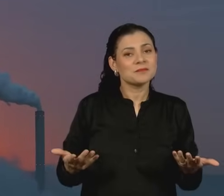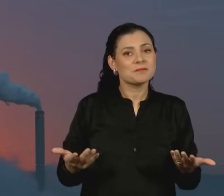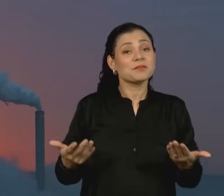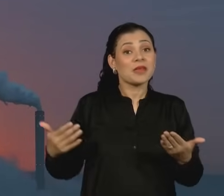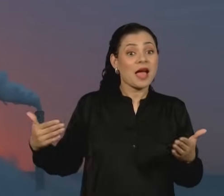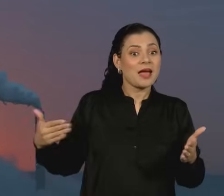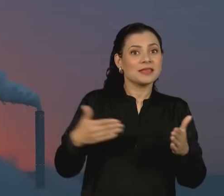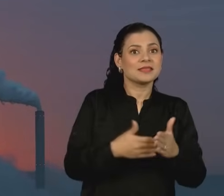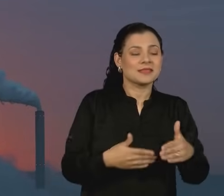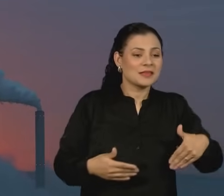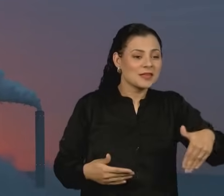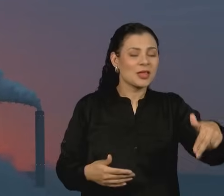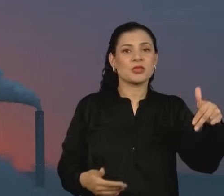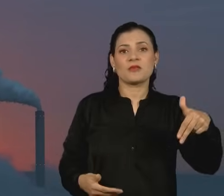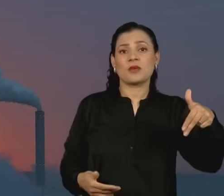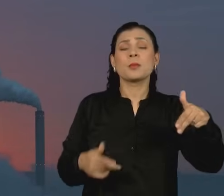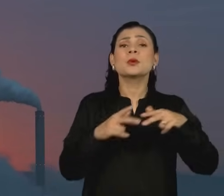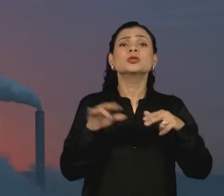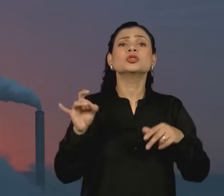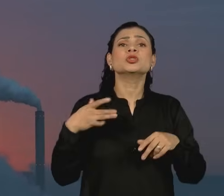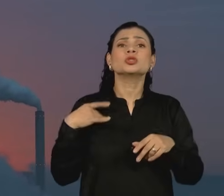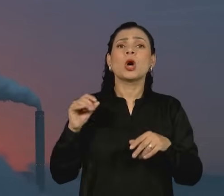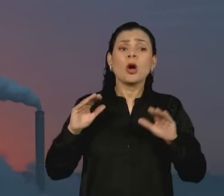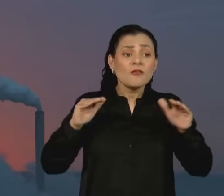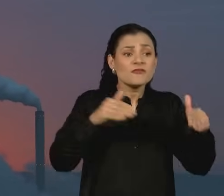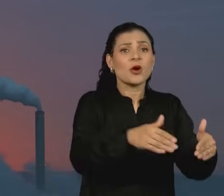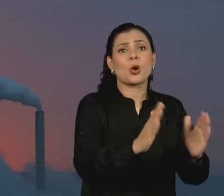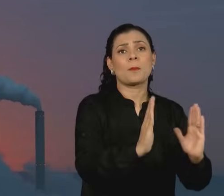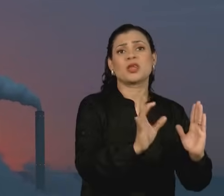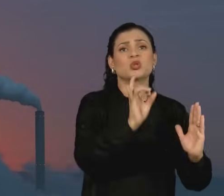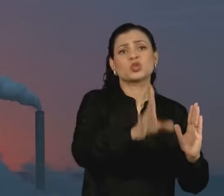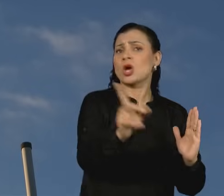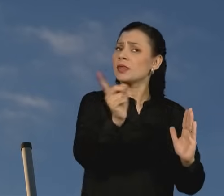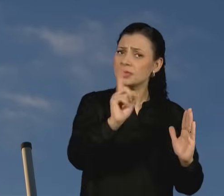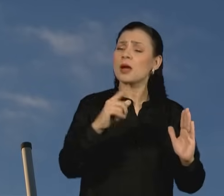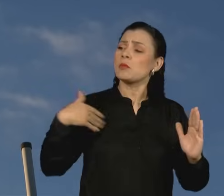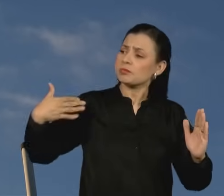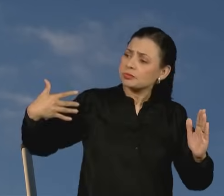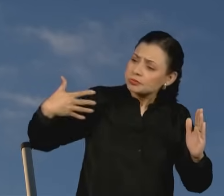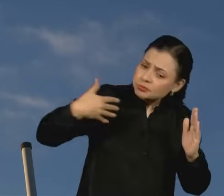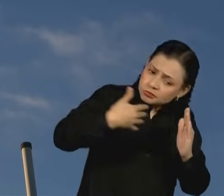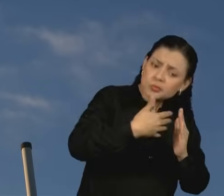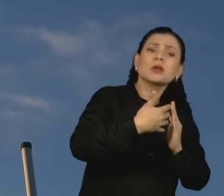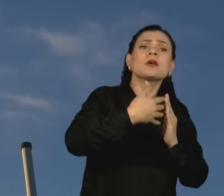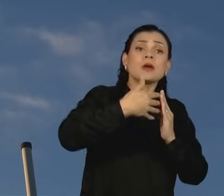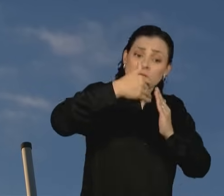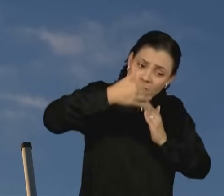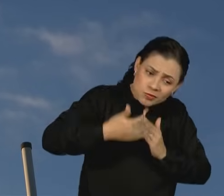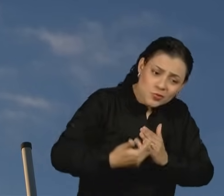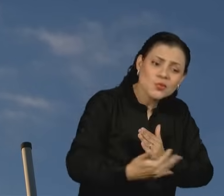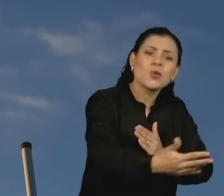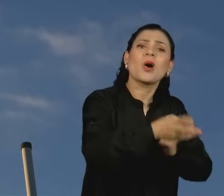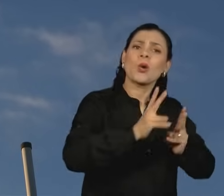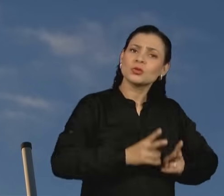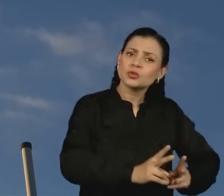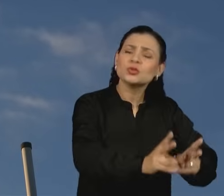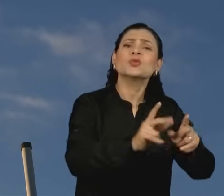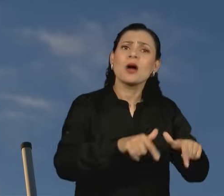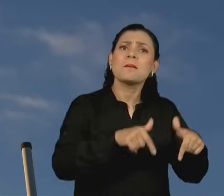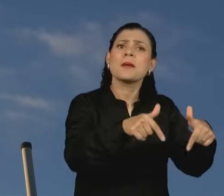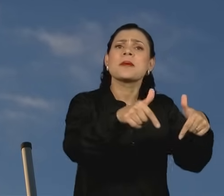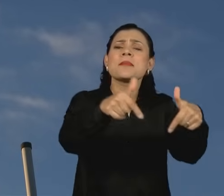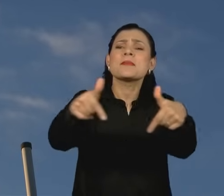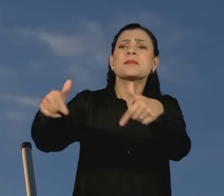a COP, para que ele não seja um processo que fica só na COP, seja um processo de articulação que perpassa esse espaço e chega também nas